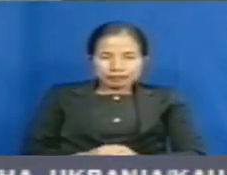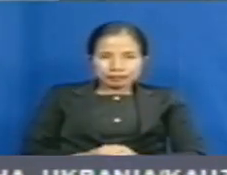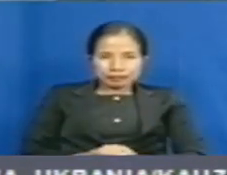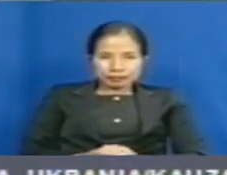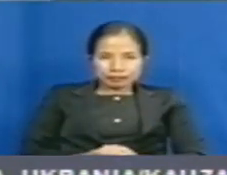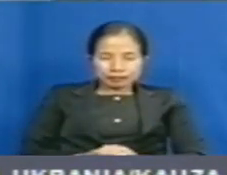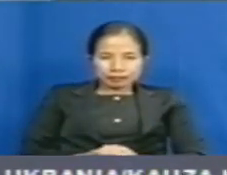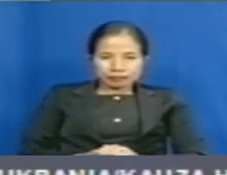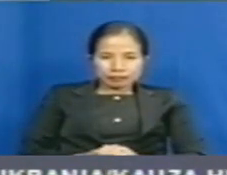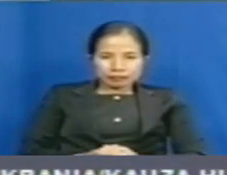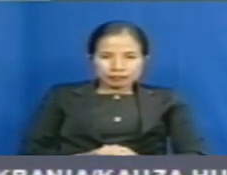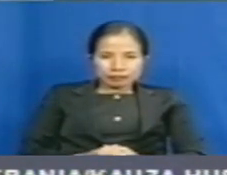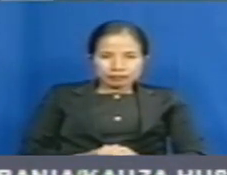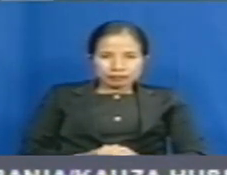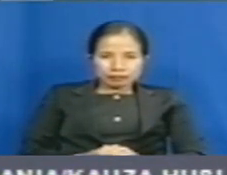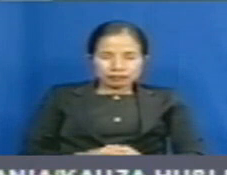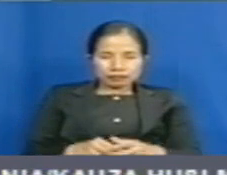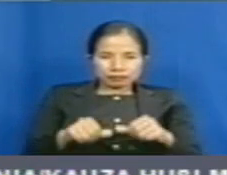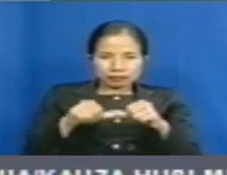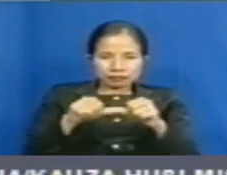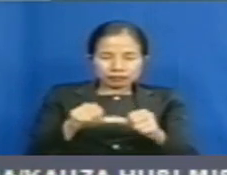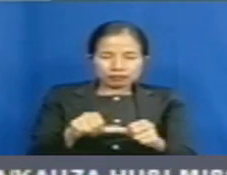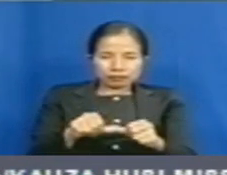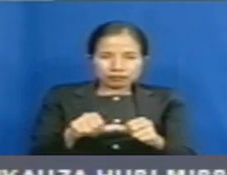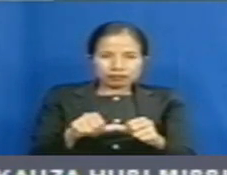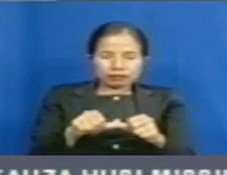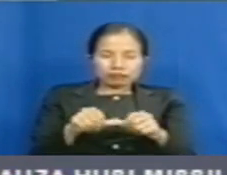contratados, tu rocita tu avança, ona mais bem e a fale bem,